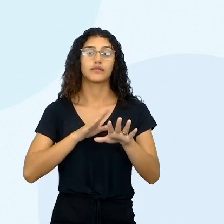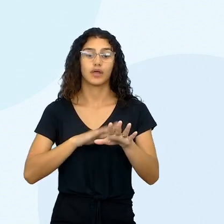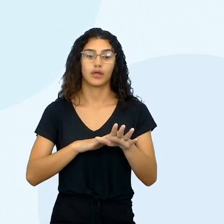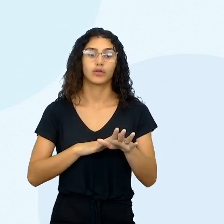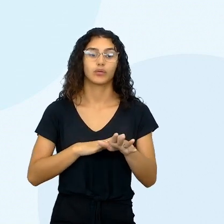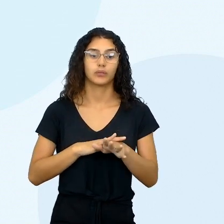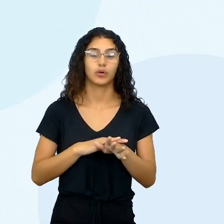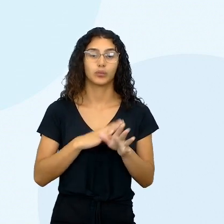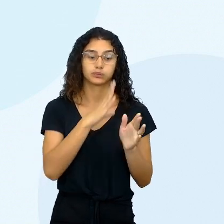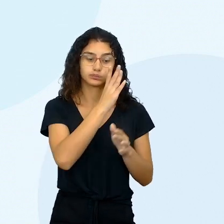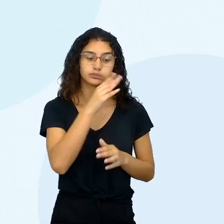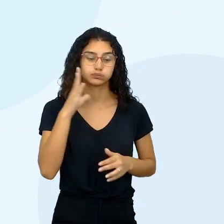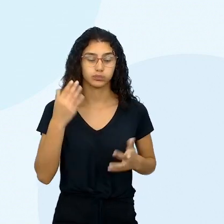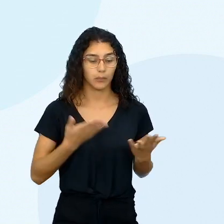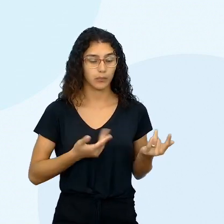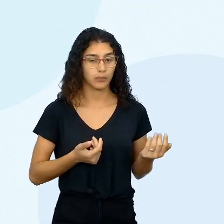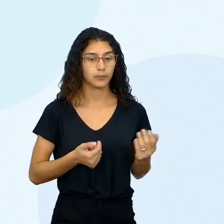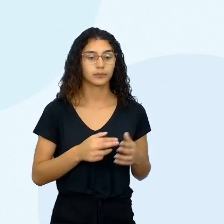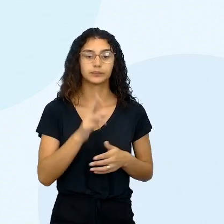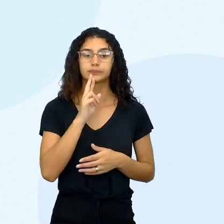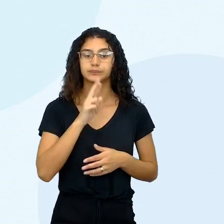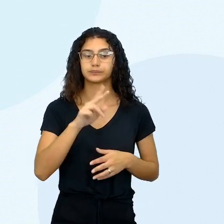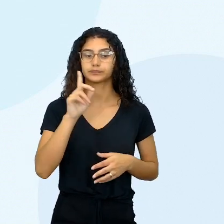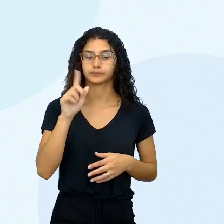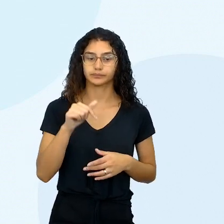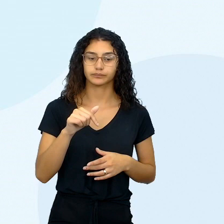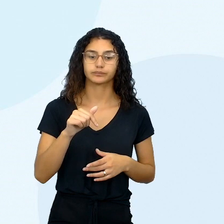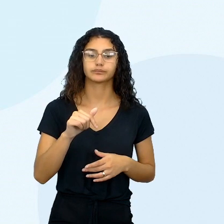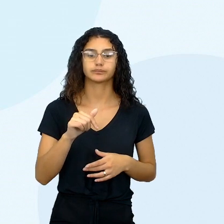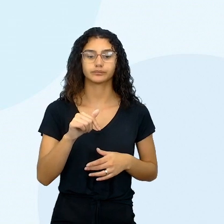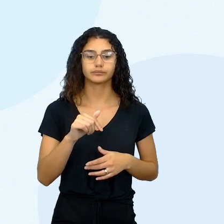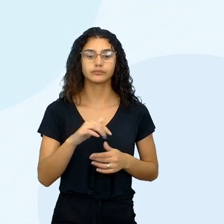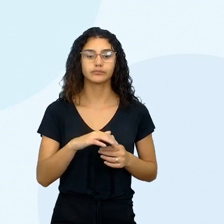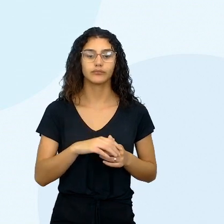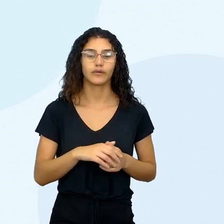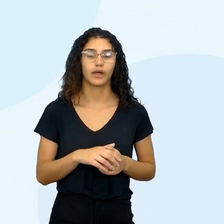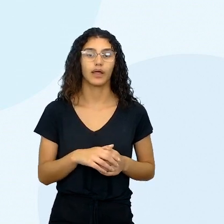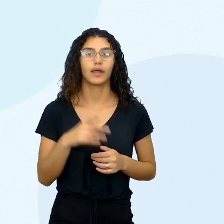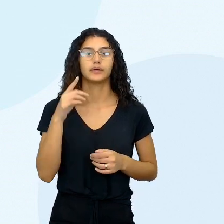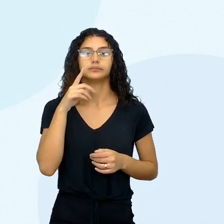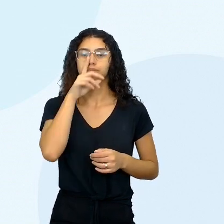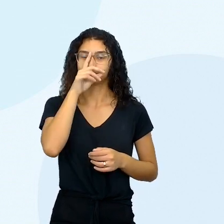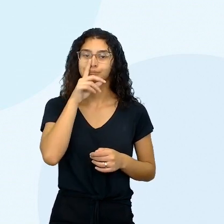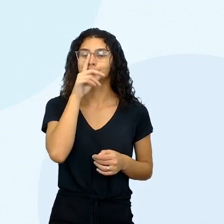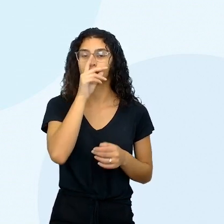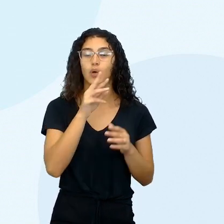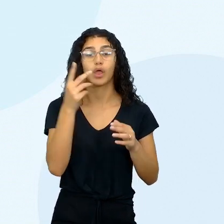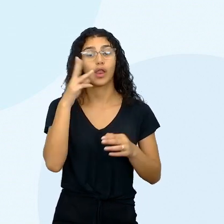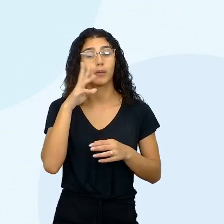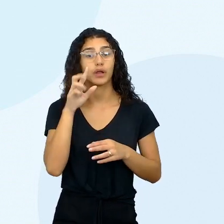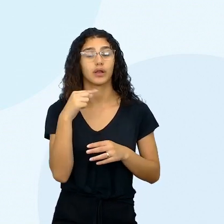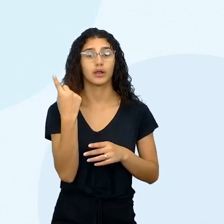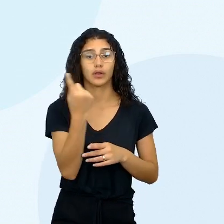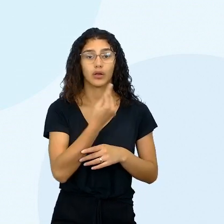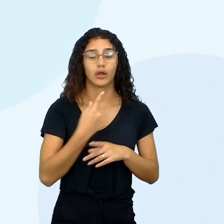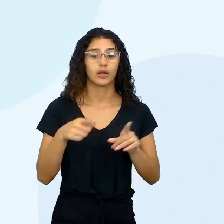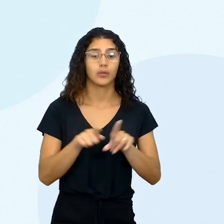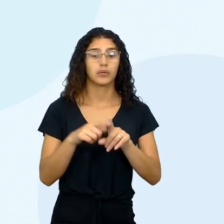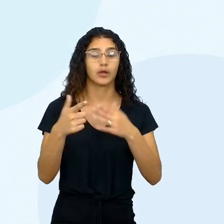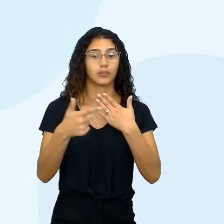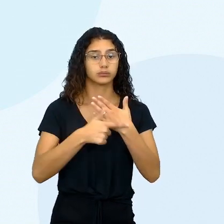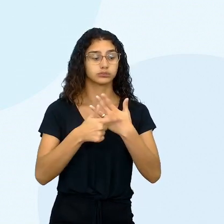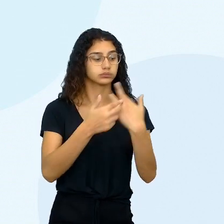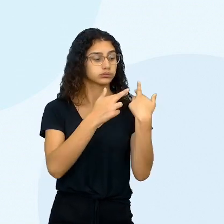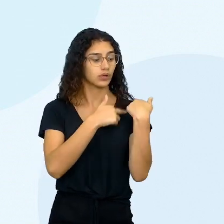feita com adolescentes. E os resultados são super preocupantes, né? O que reforça ainda mais o nosso papel